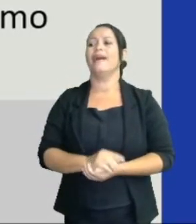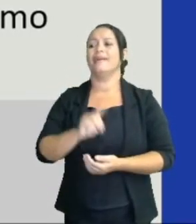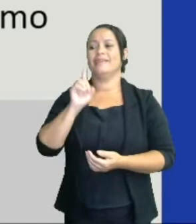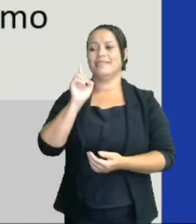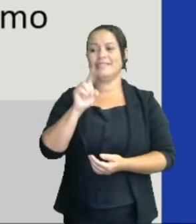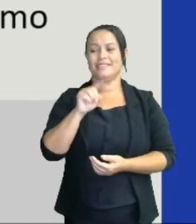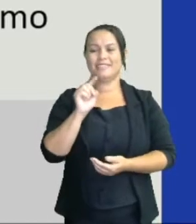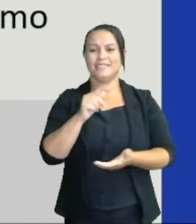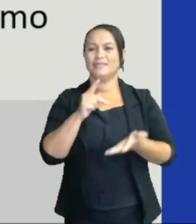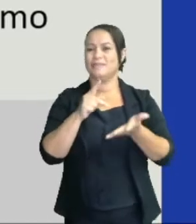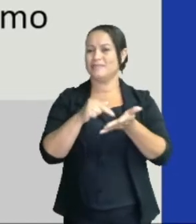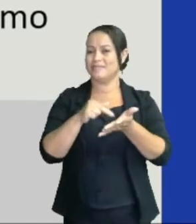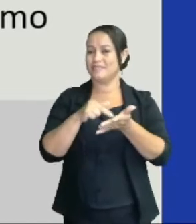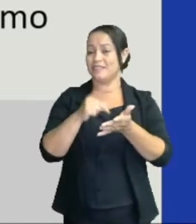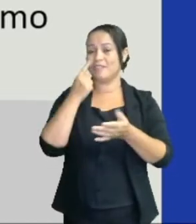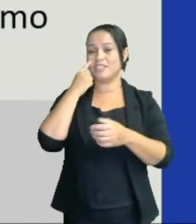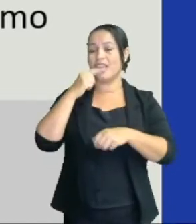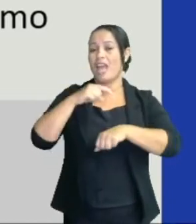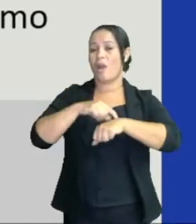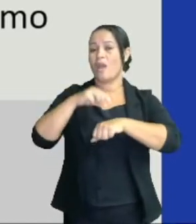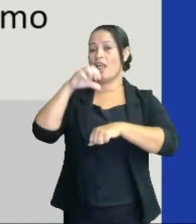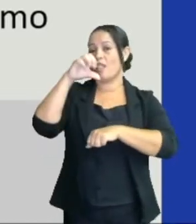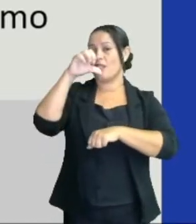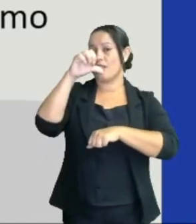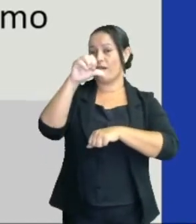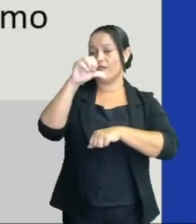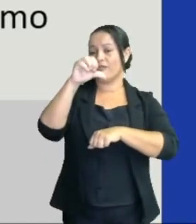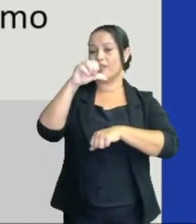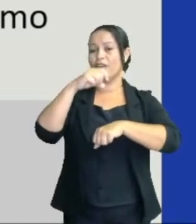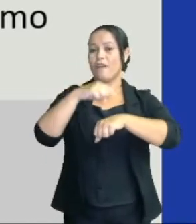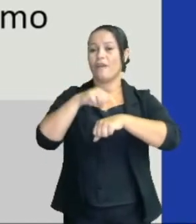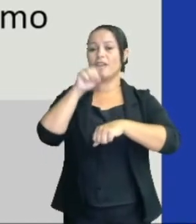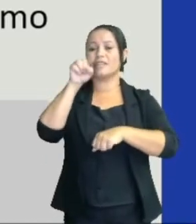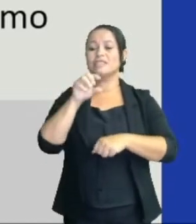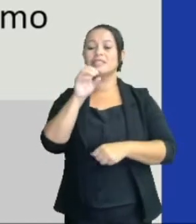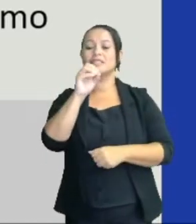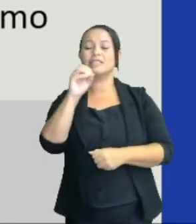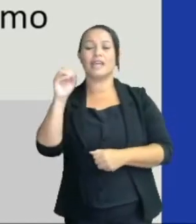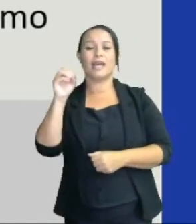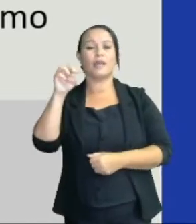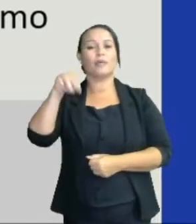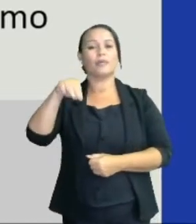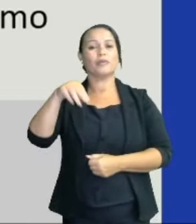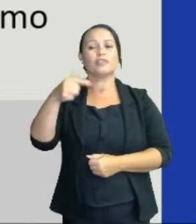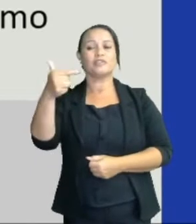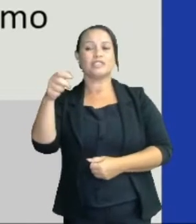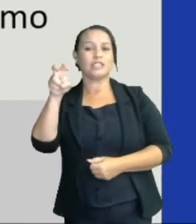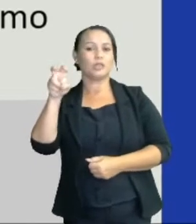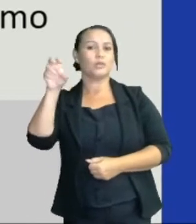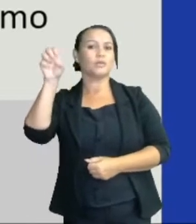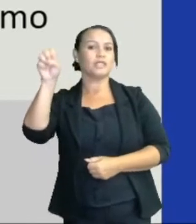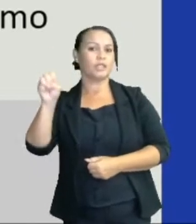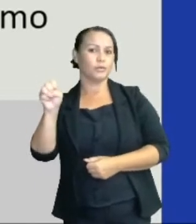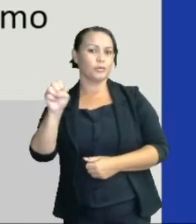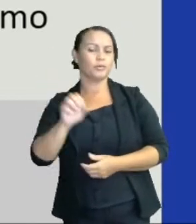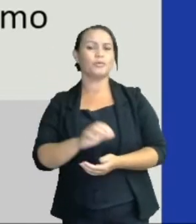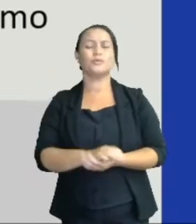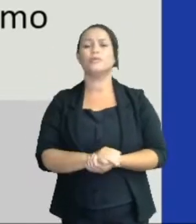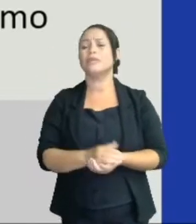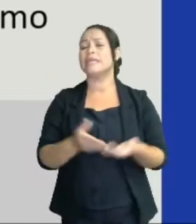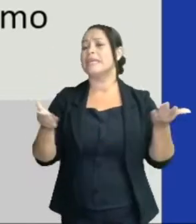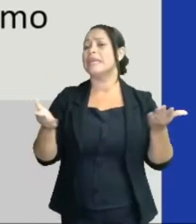Isso mesmo, ó. Às 9 horas, 0 minutos e 25 segundos.